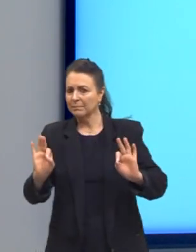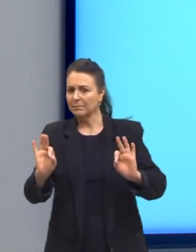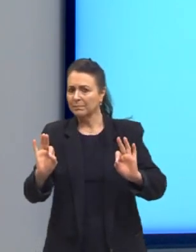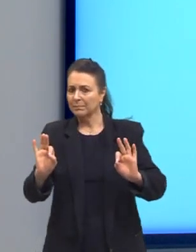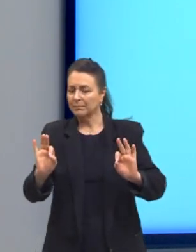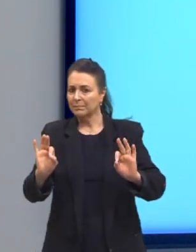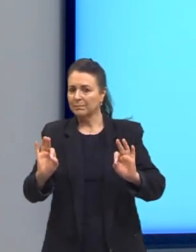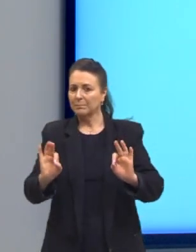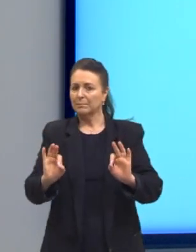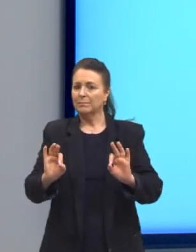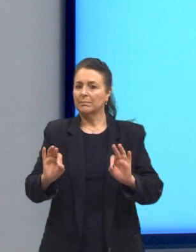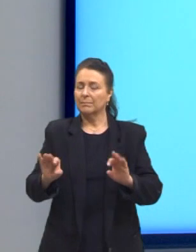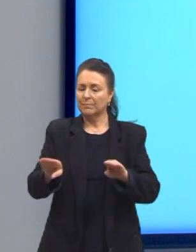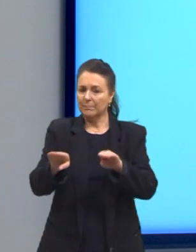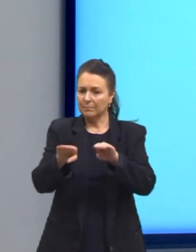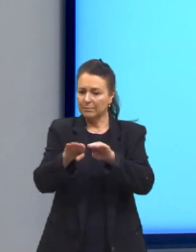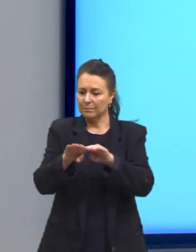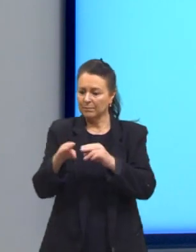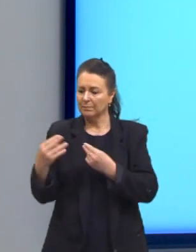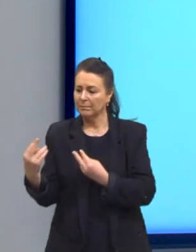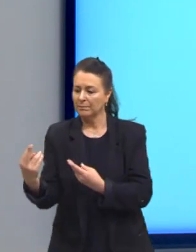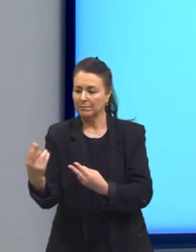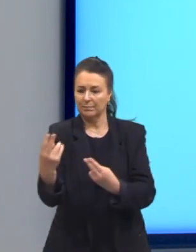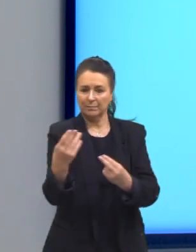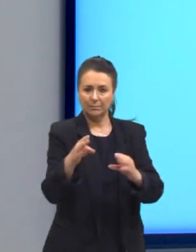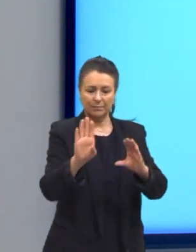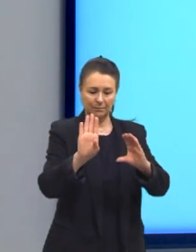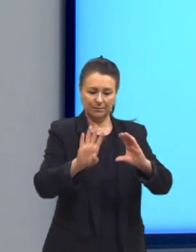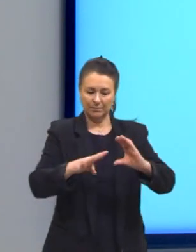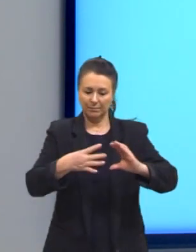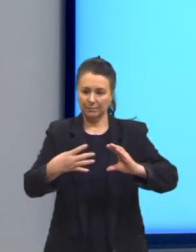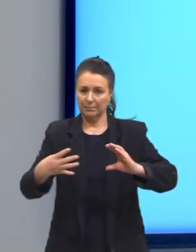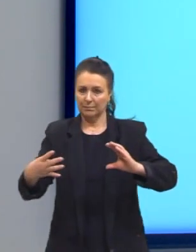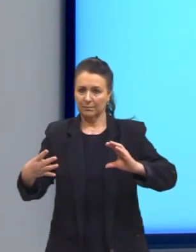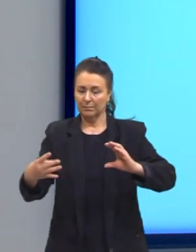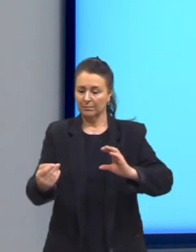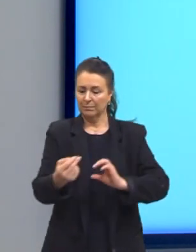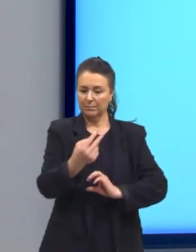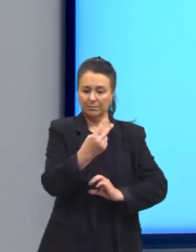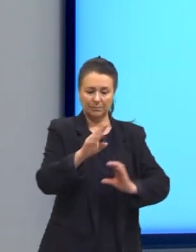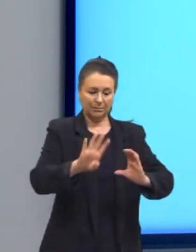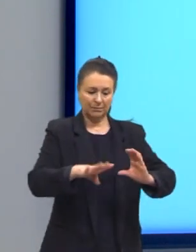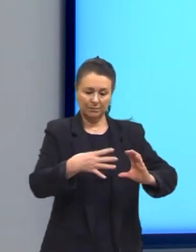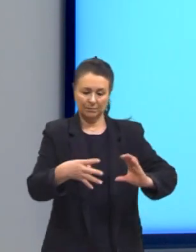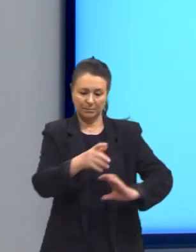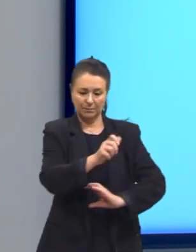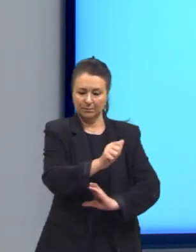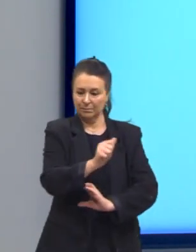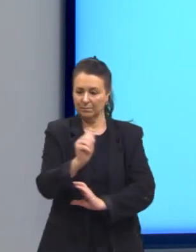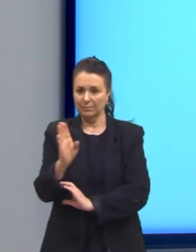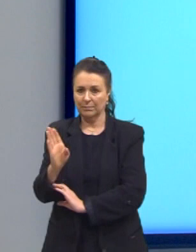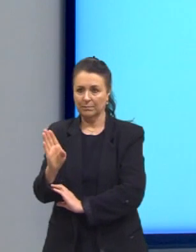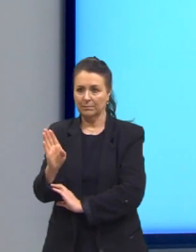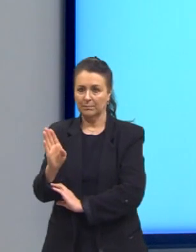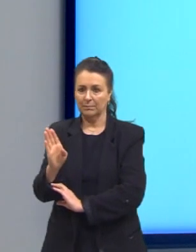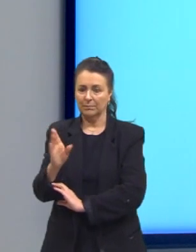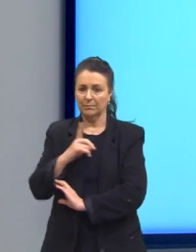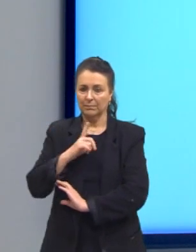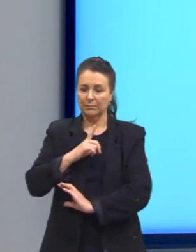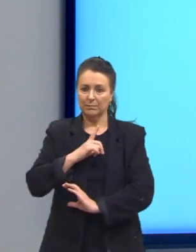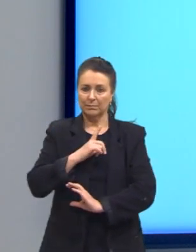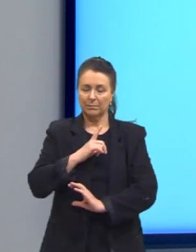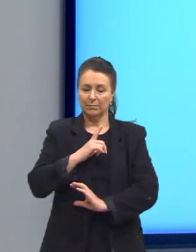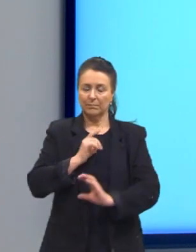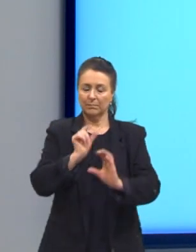é a igualdade de matrizes então dadas duas matrizes A e B sendo que elas têm